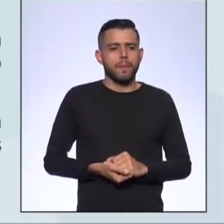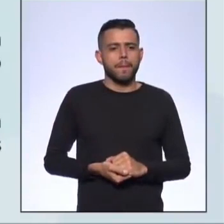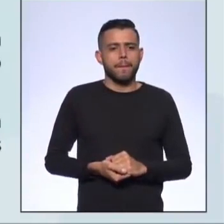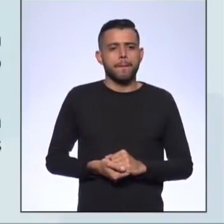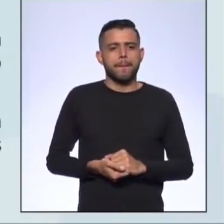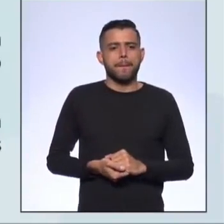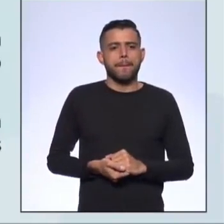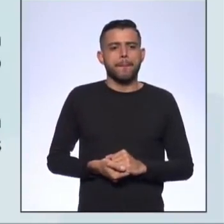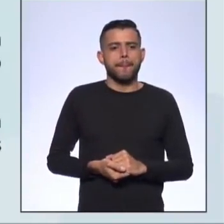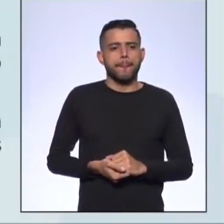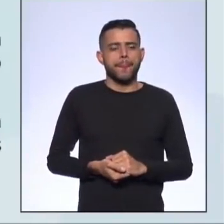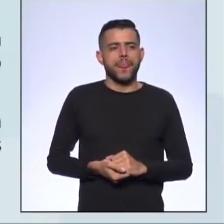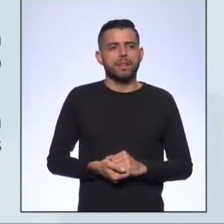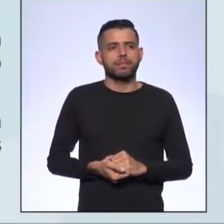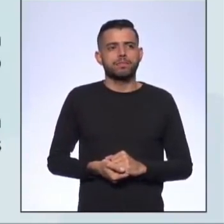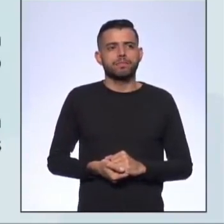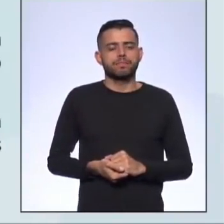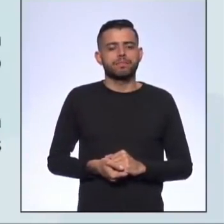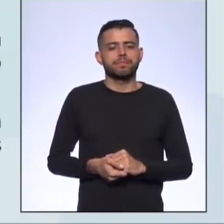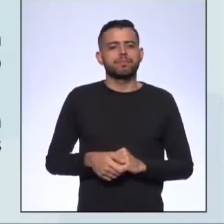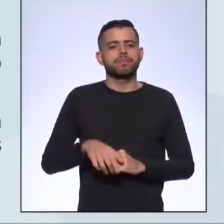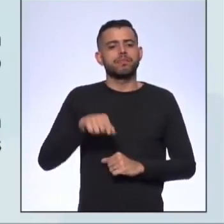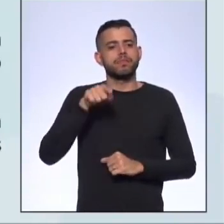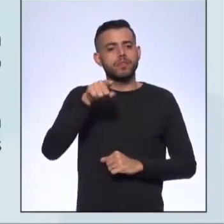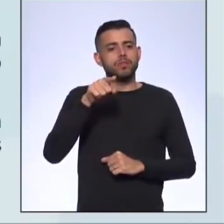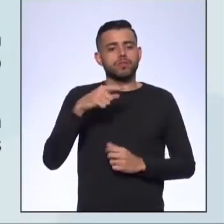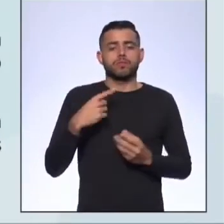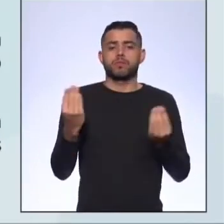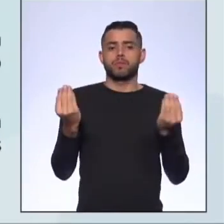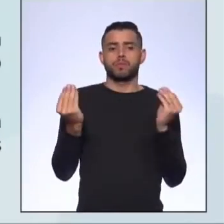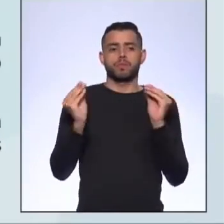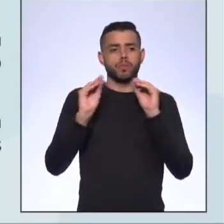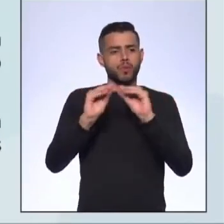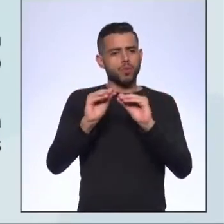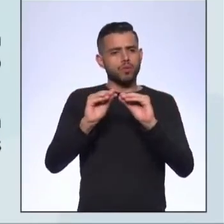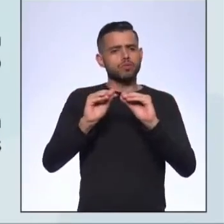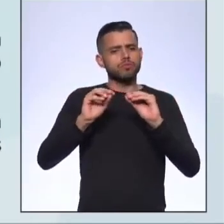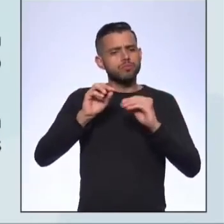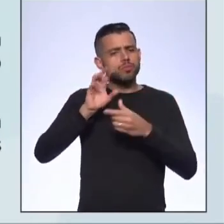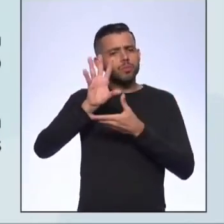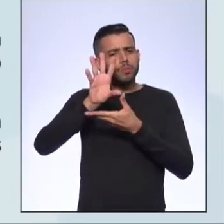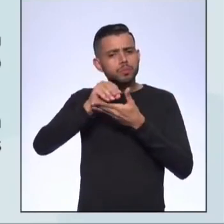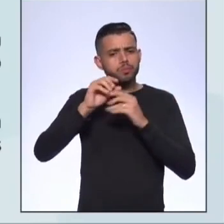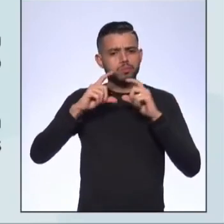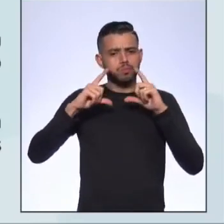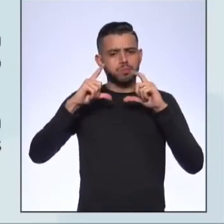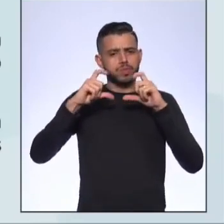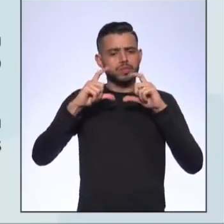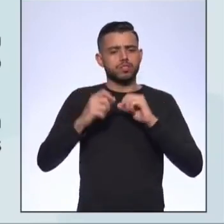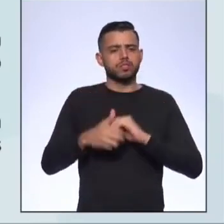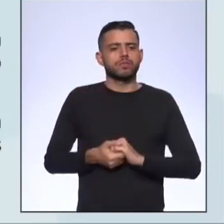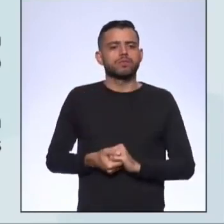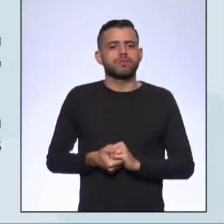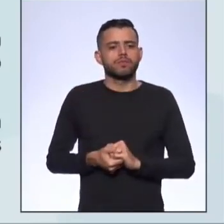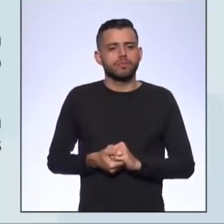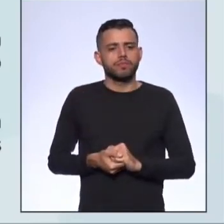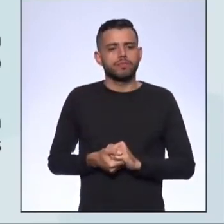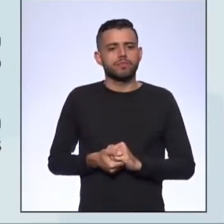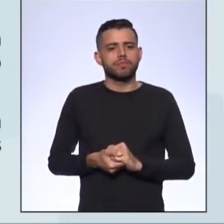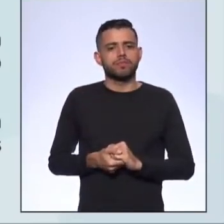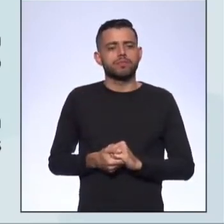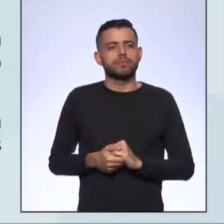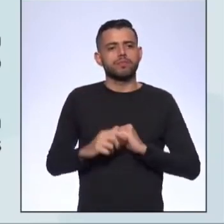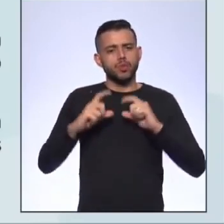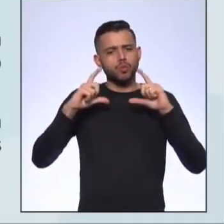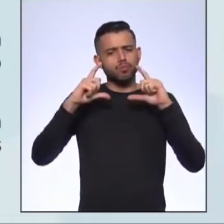pegar essa tela com vocês aí, vão tirar um print da tela de vocês, tá? Vamos lá, vou tirar um print